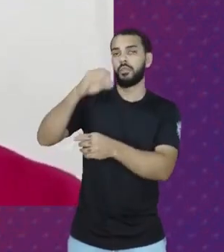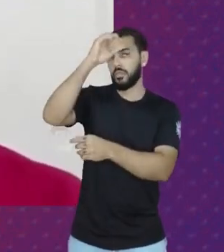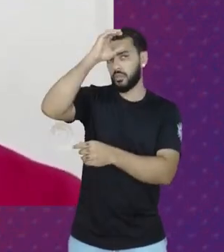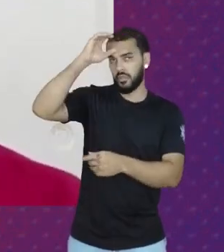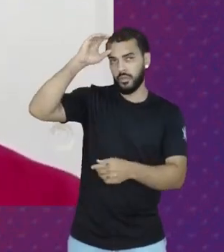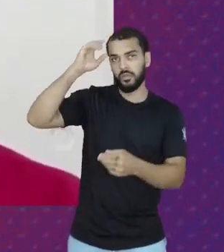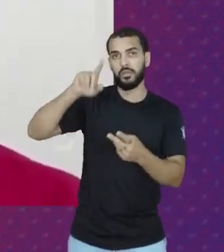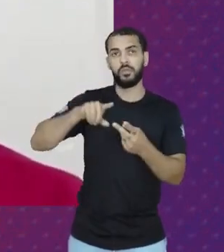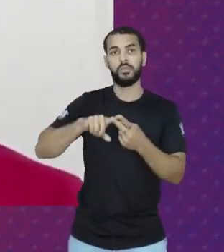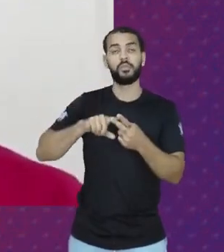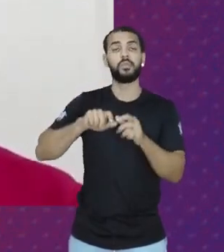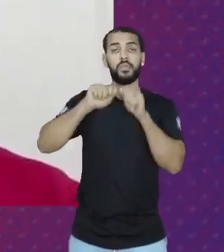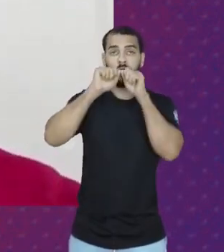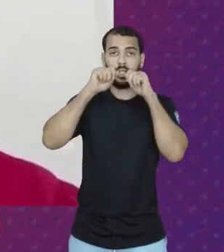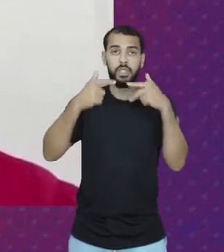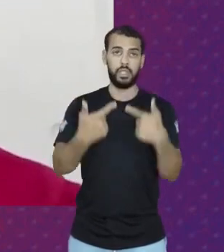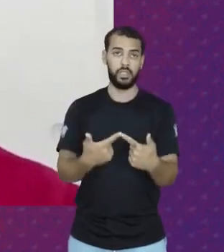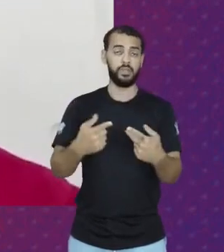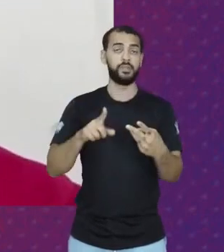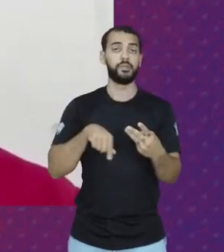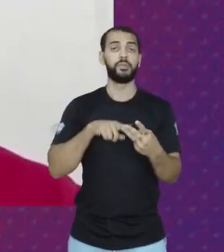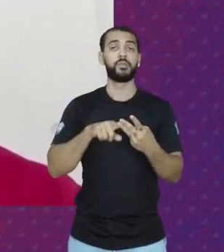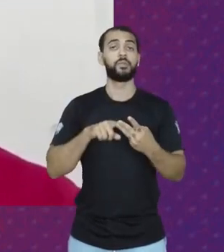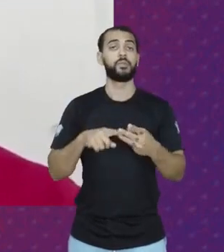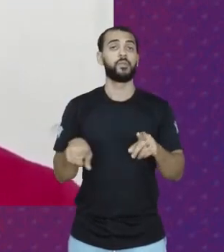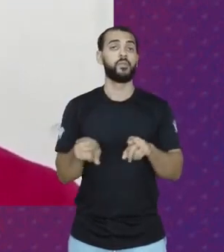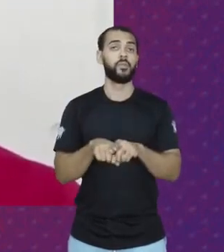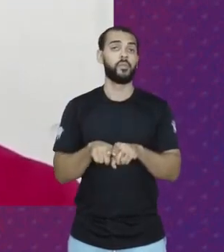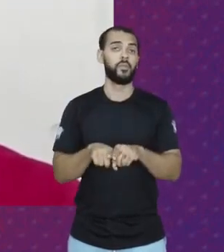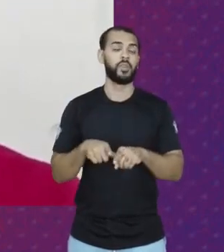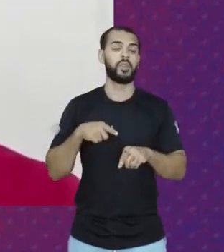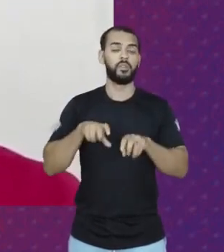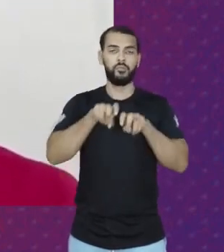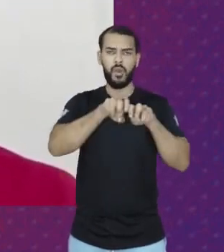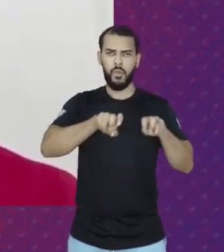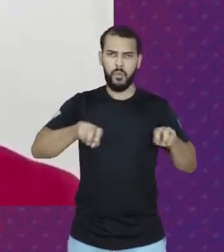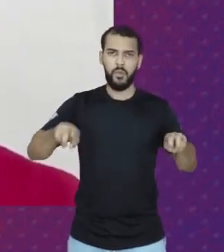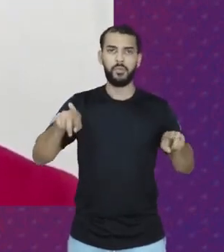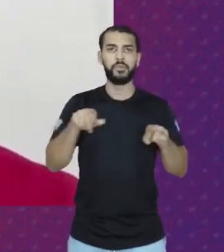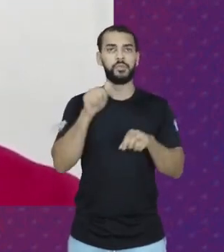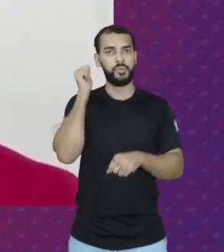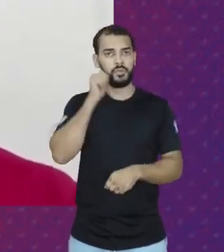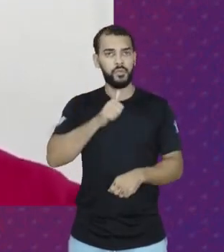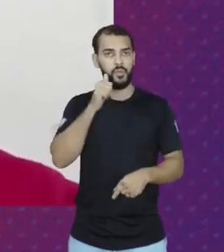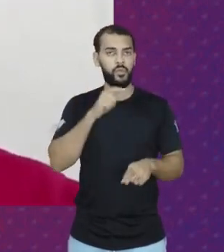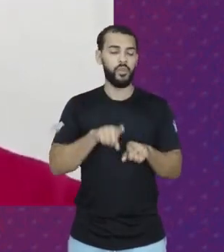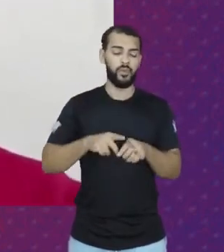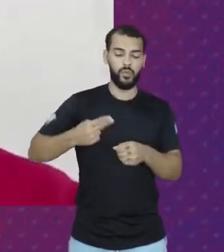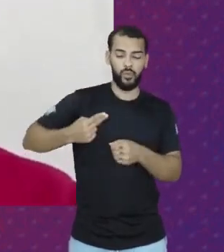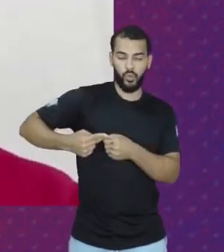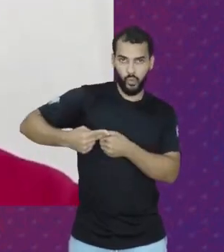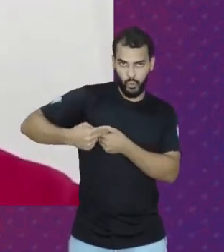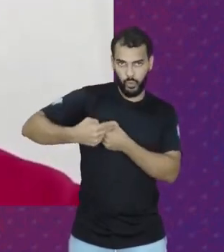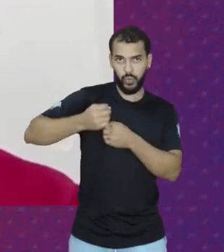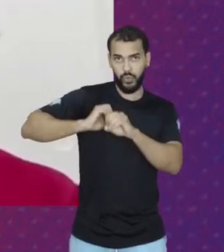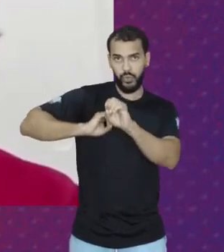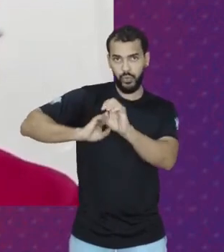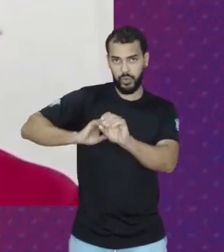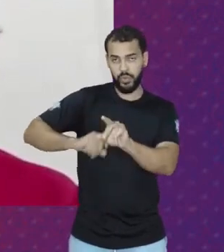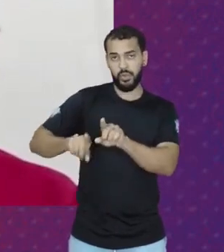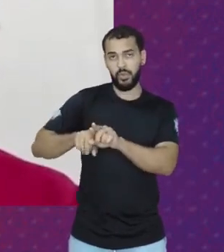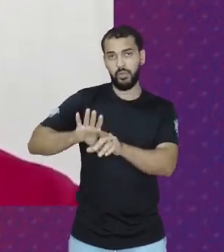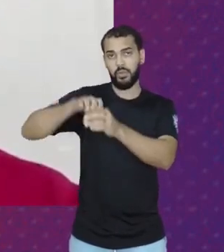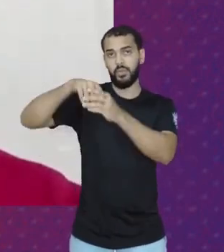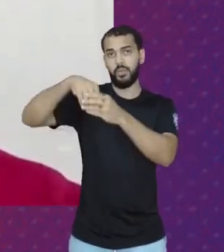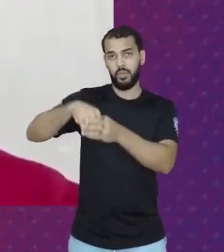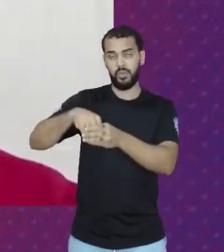nas assembleias legislativas, a nossa aguerrida bancada do Núcleo de Educação do Congresso